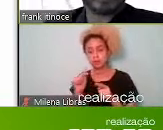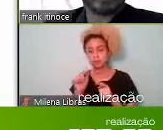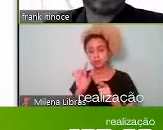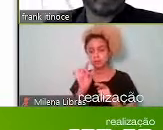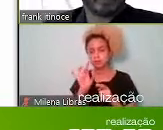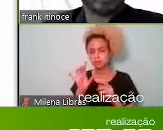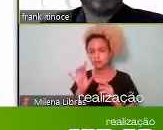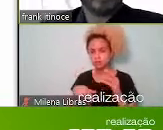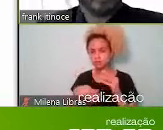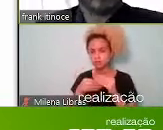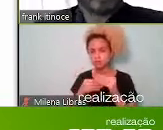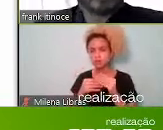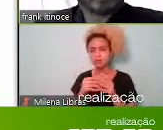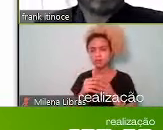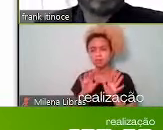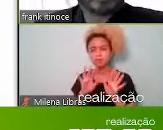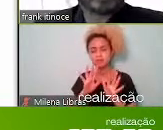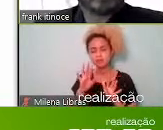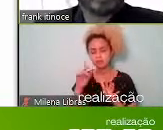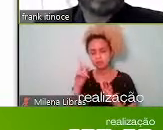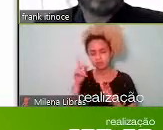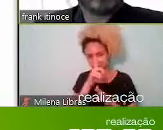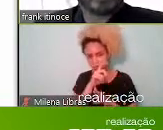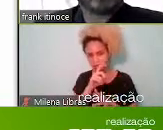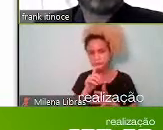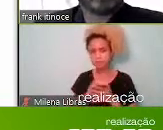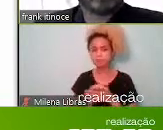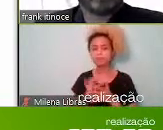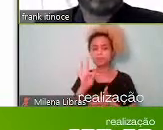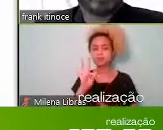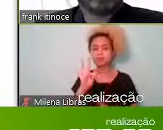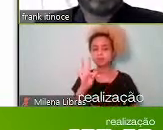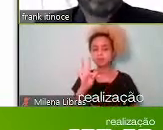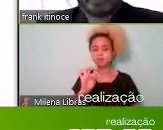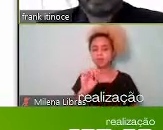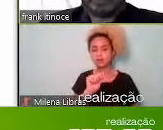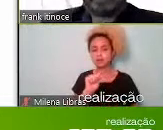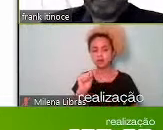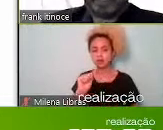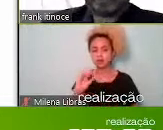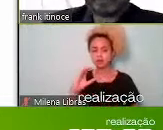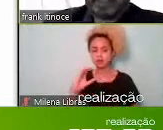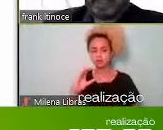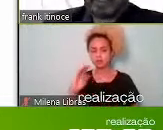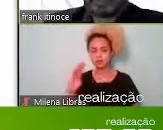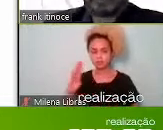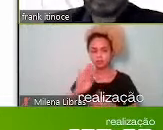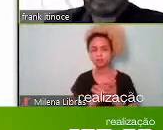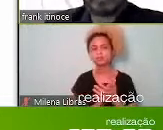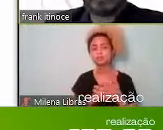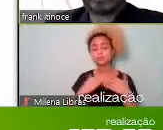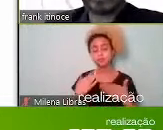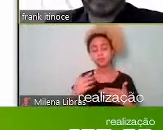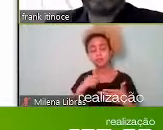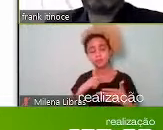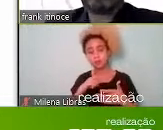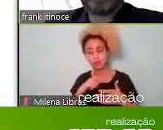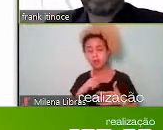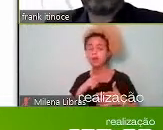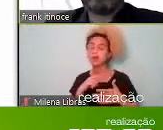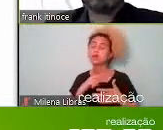né, mas ele é muito raro. É o termo de autorização para adequação do Corpo de Bombeiros. Então, tem prédios que eles precisam